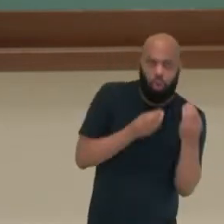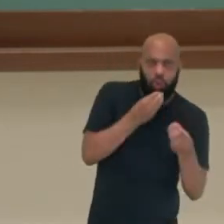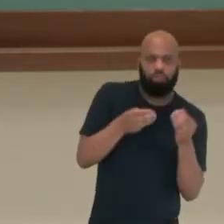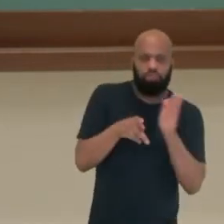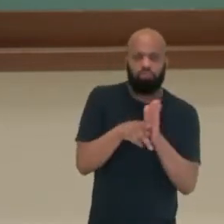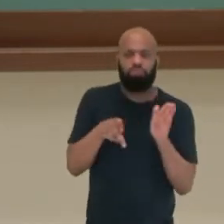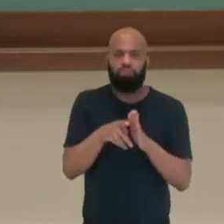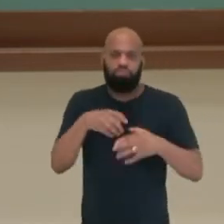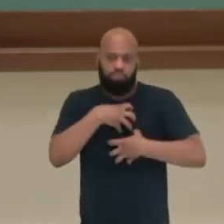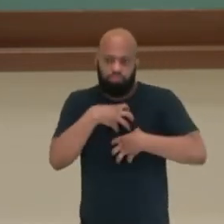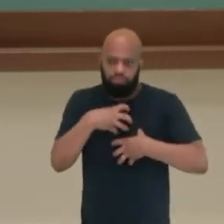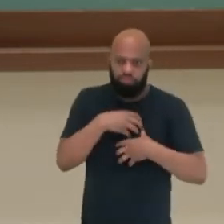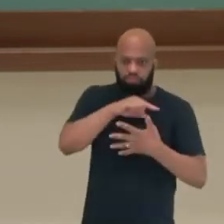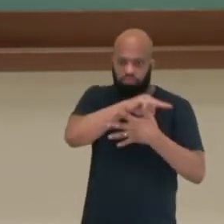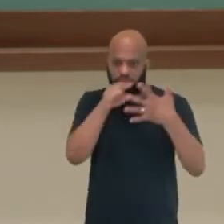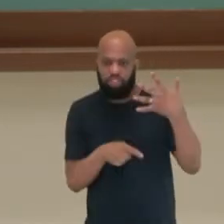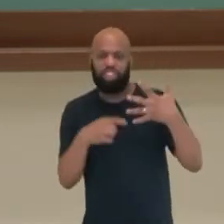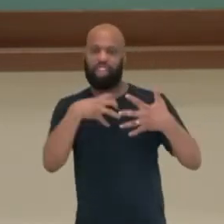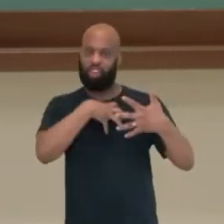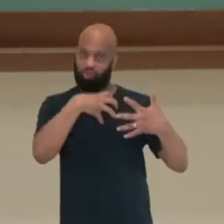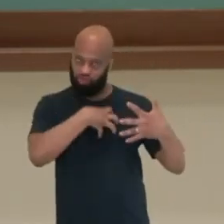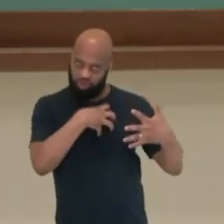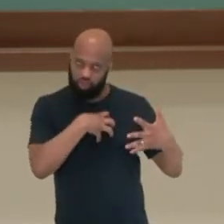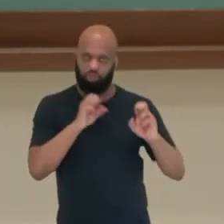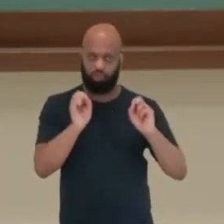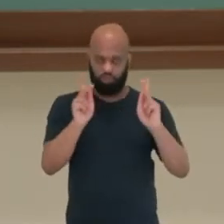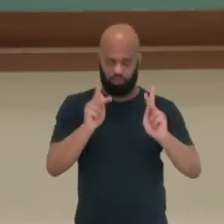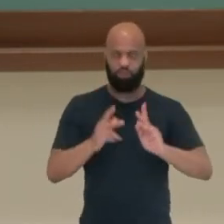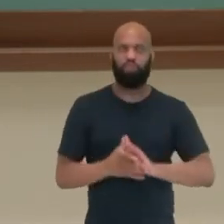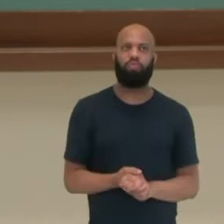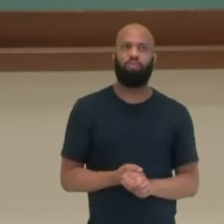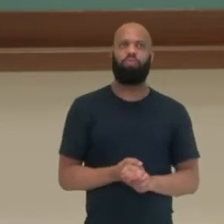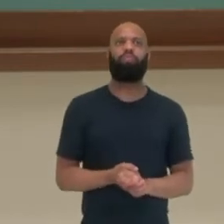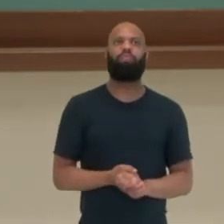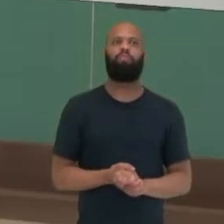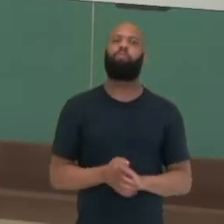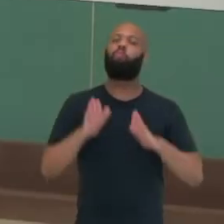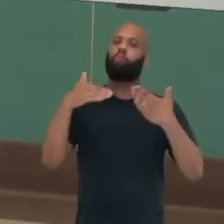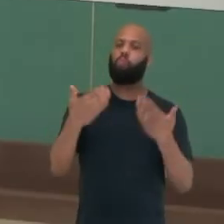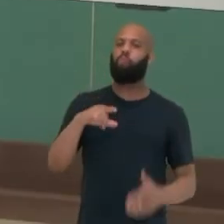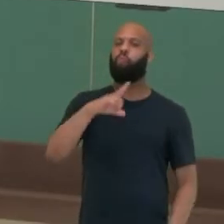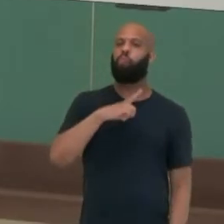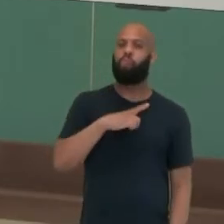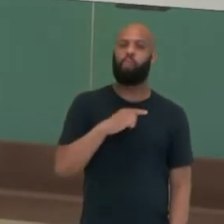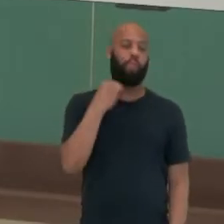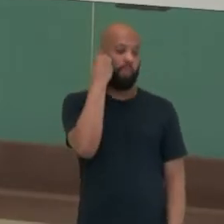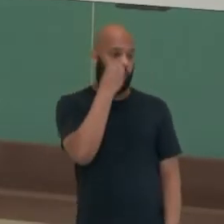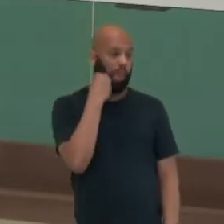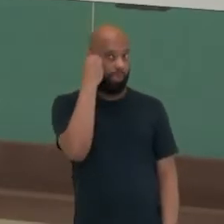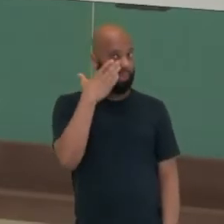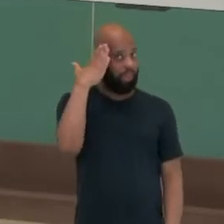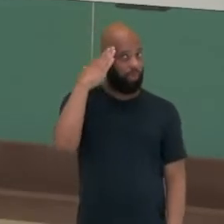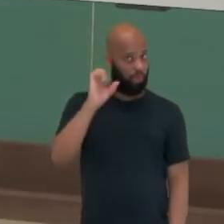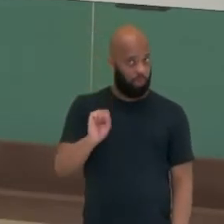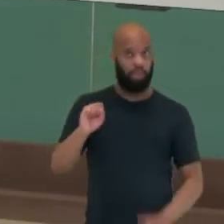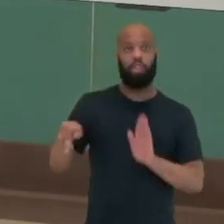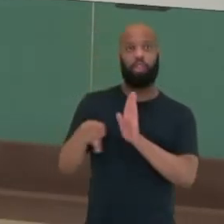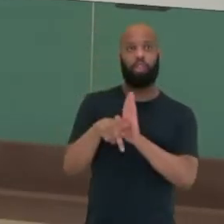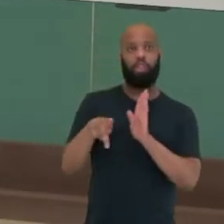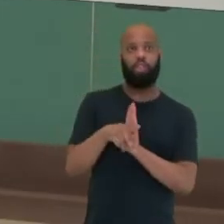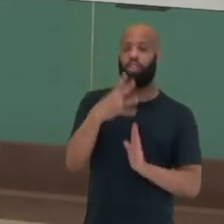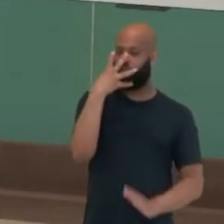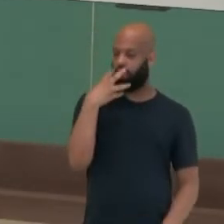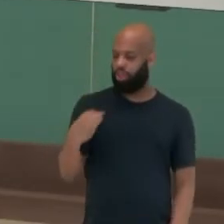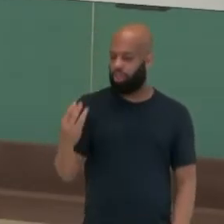pelas nossas sensações, pelos nossos sentidos. O empirismo, então, em Thomas Hobbes. Vamos